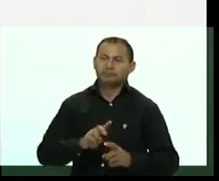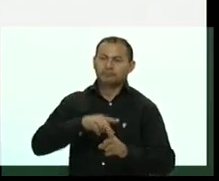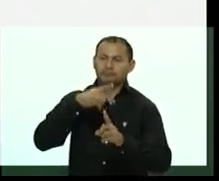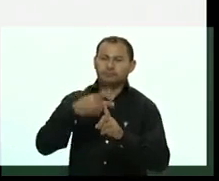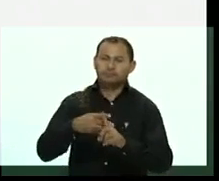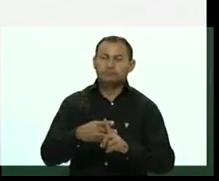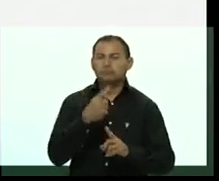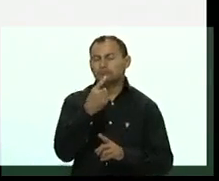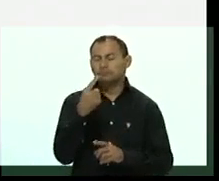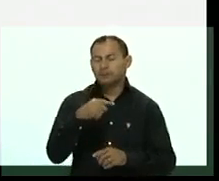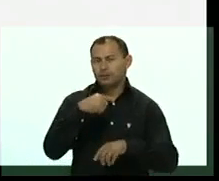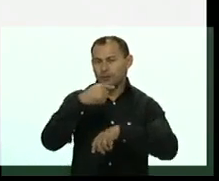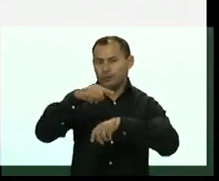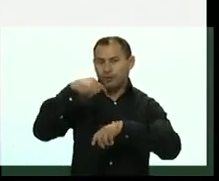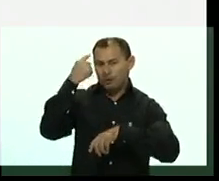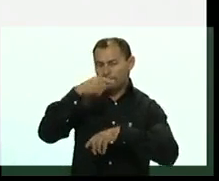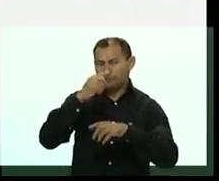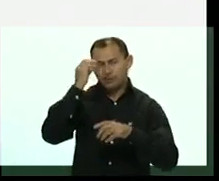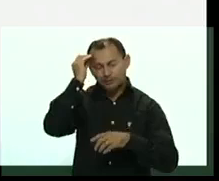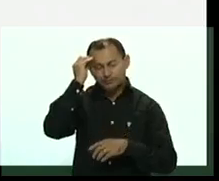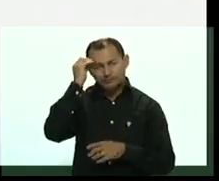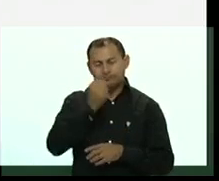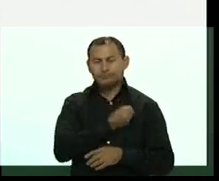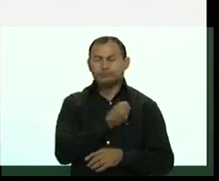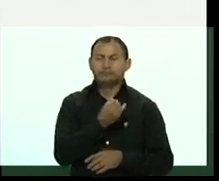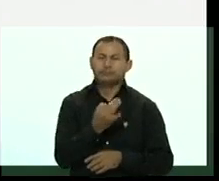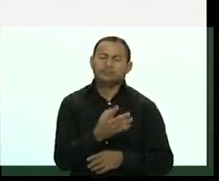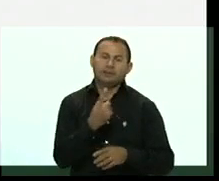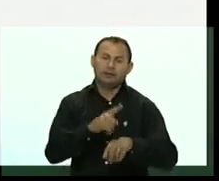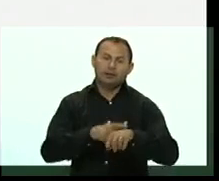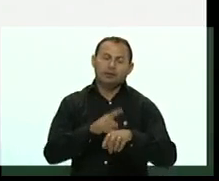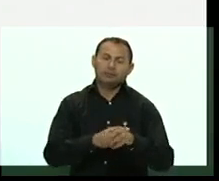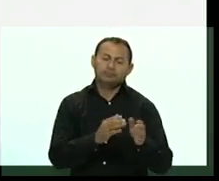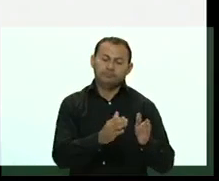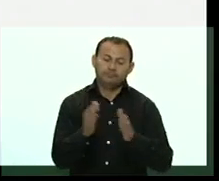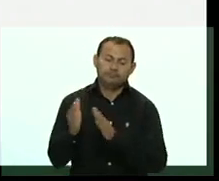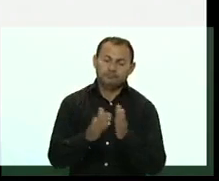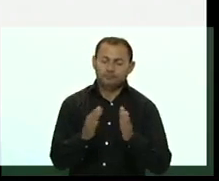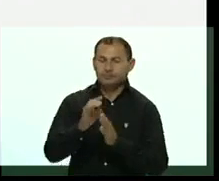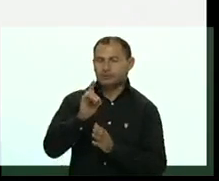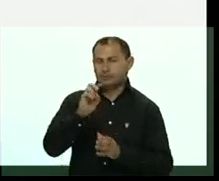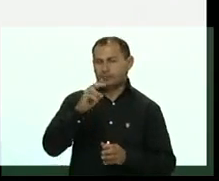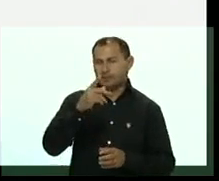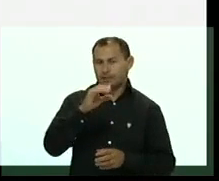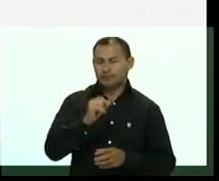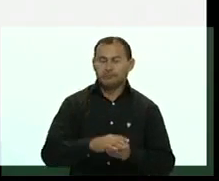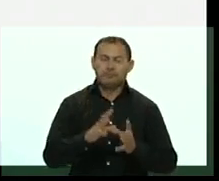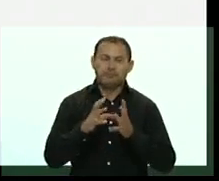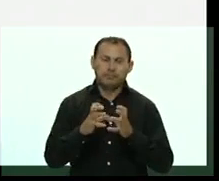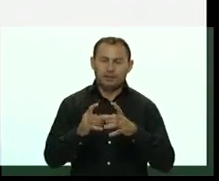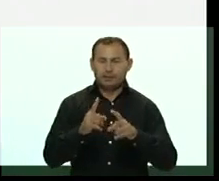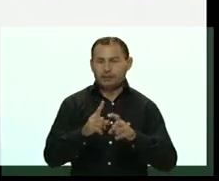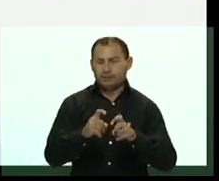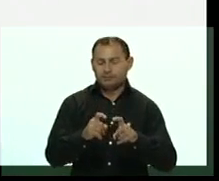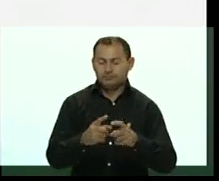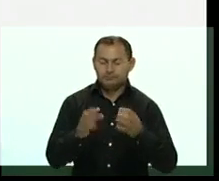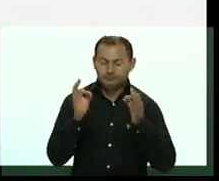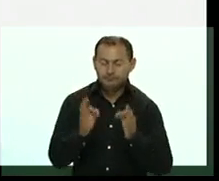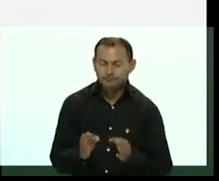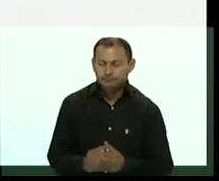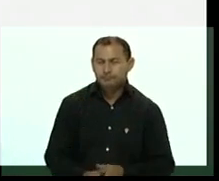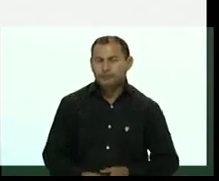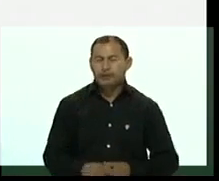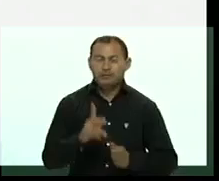duplica a cada hora. Então, vamos pensar, ela tem uma quantidade e a cada hora que vai passando, vai duplicando aquela quantidade de bactérias. Considere